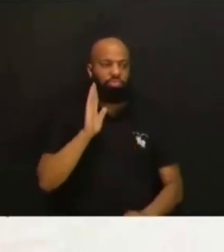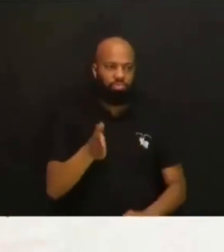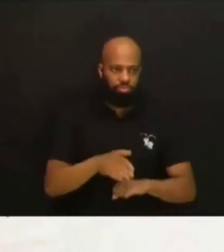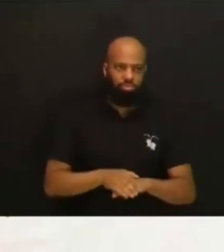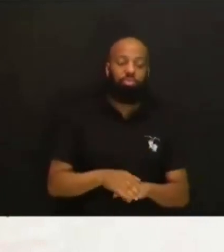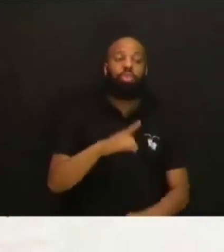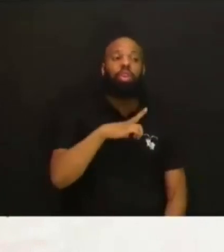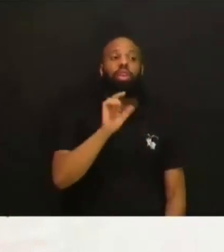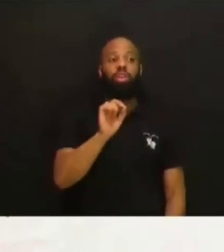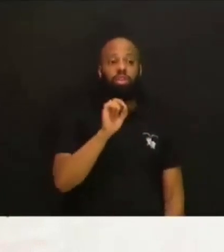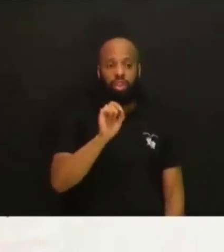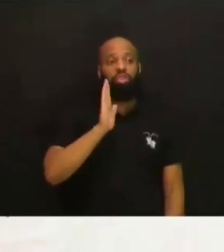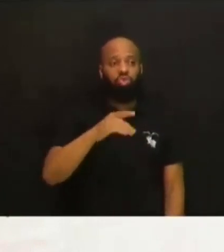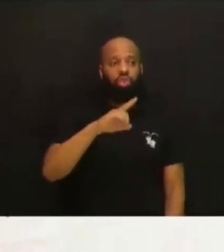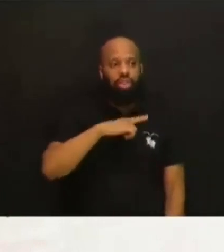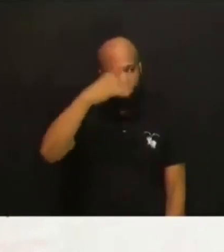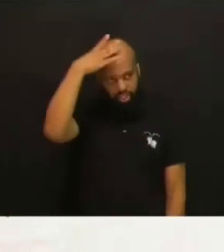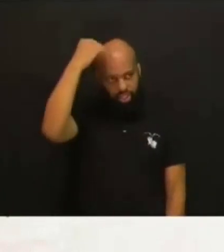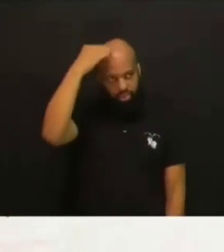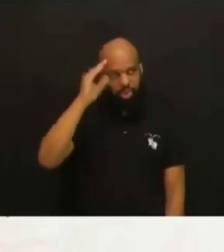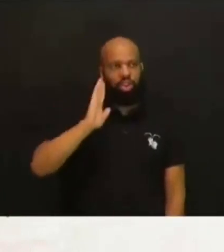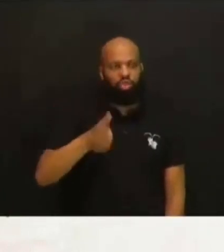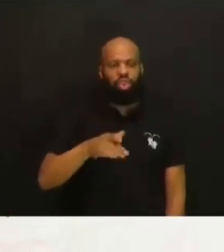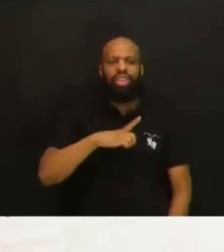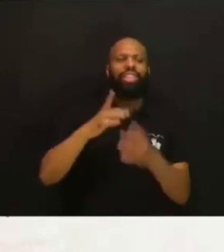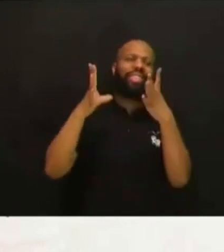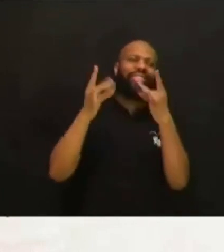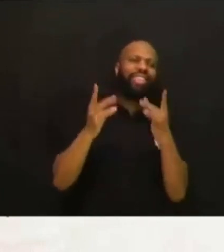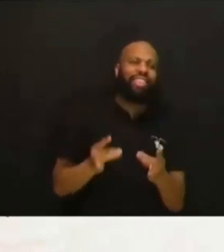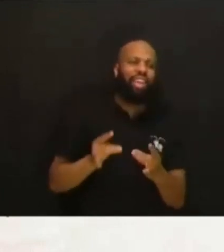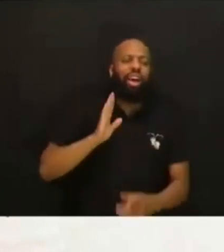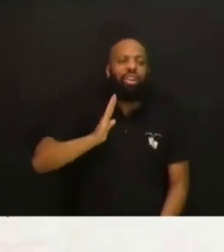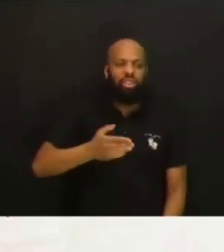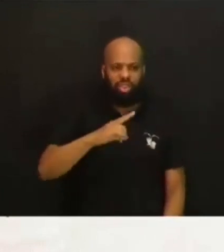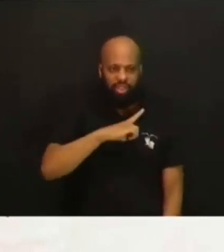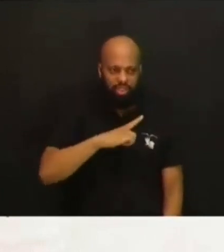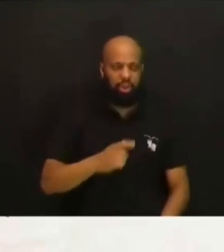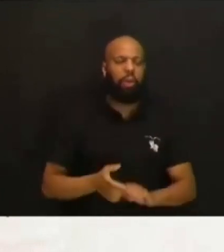temos até cabelo. Até o detalhe já está se fazendo.